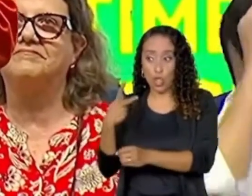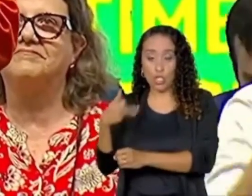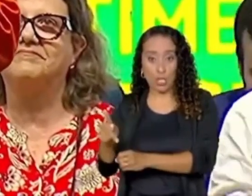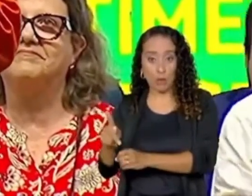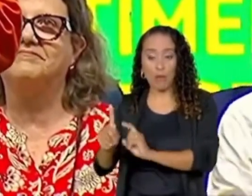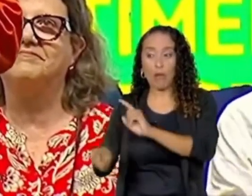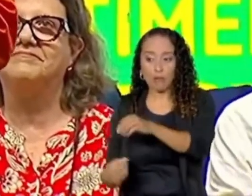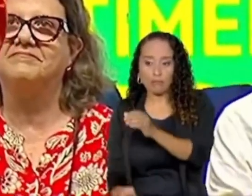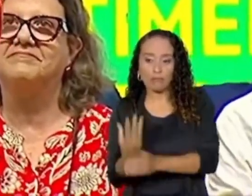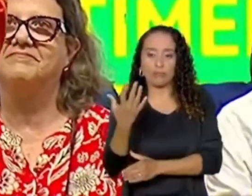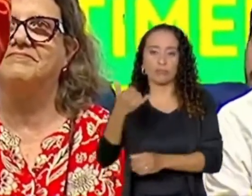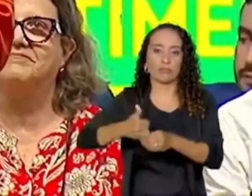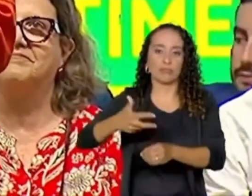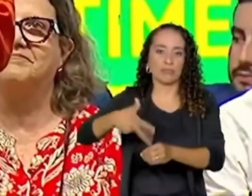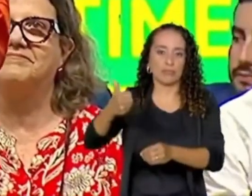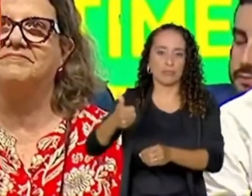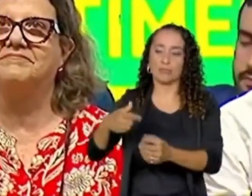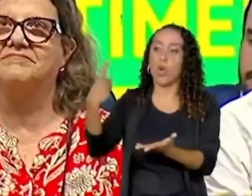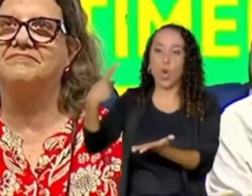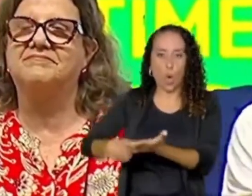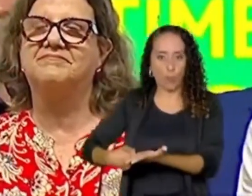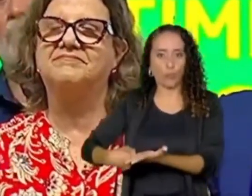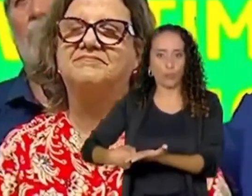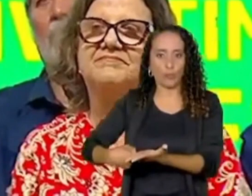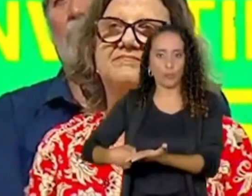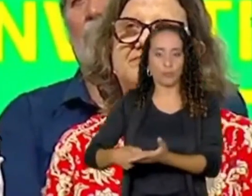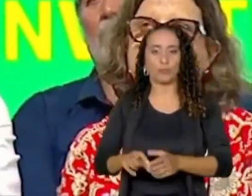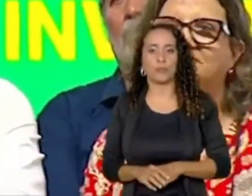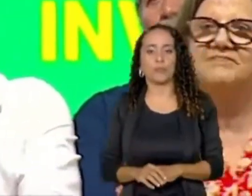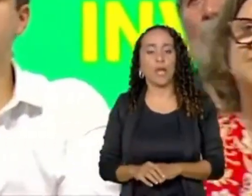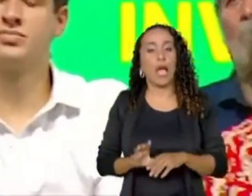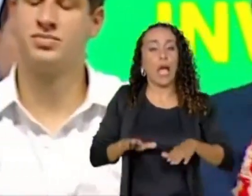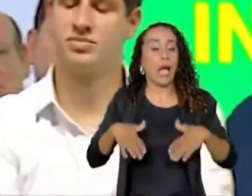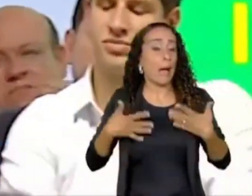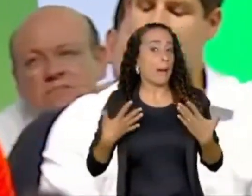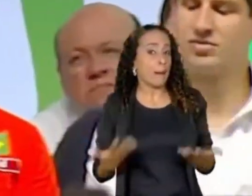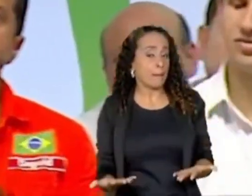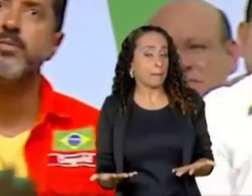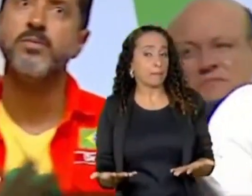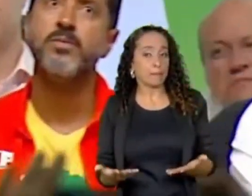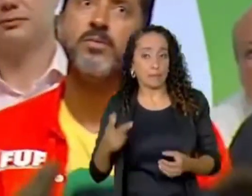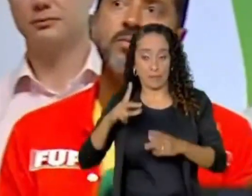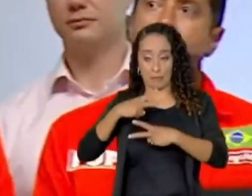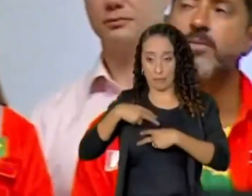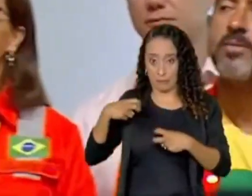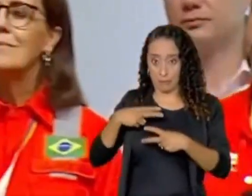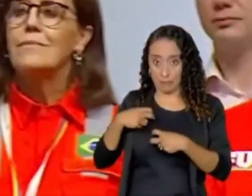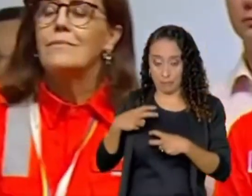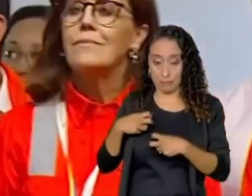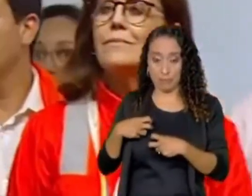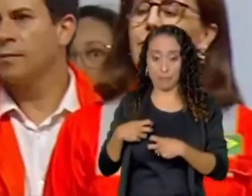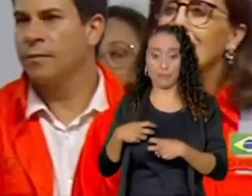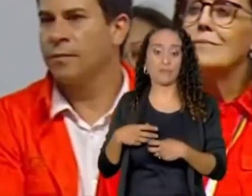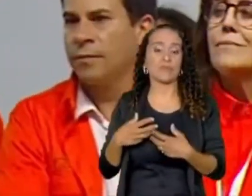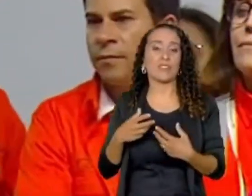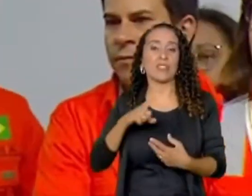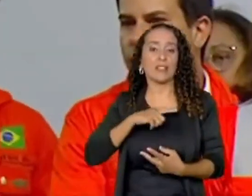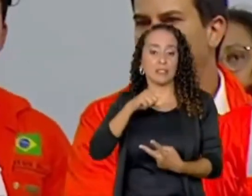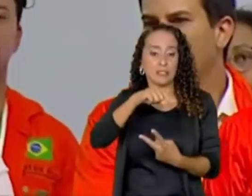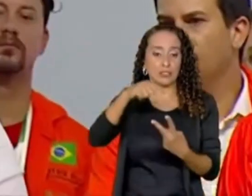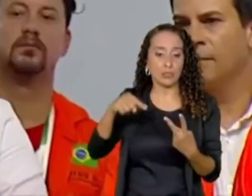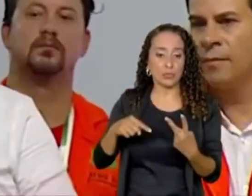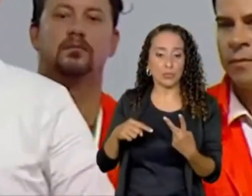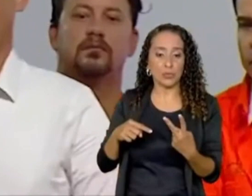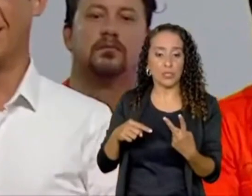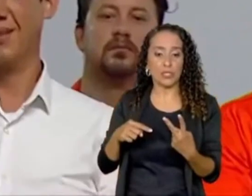refinaria. Fizemos o acordo. Acontece que a Petrobras e a PDVSA eram duas